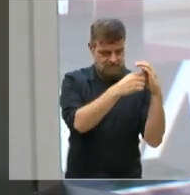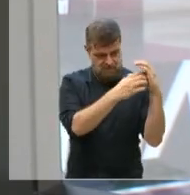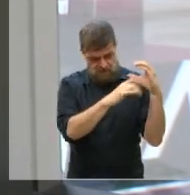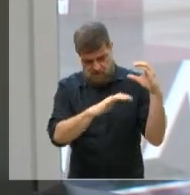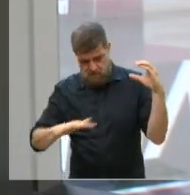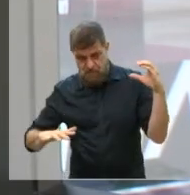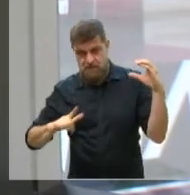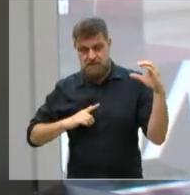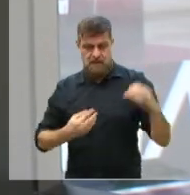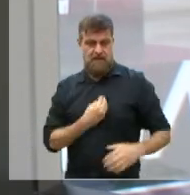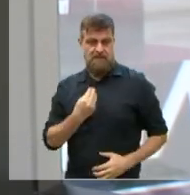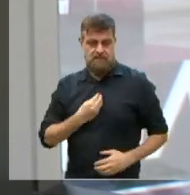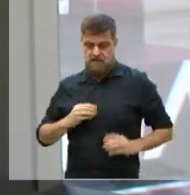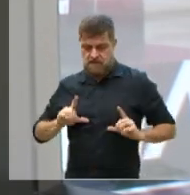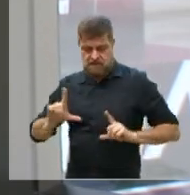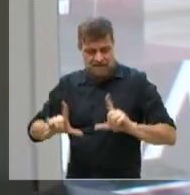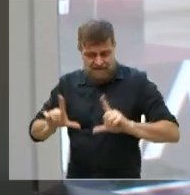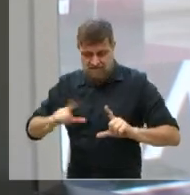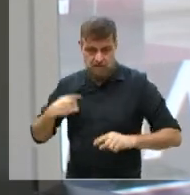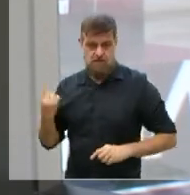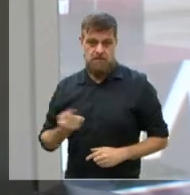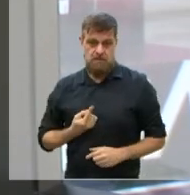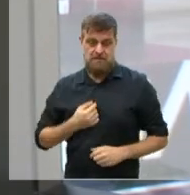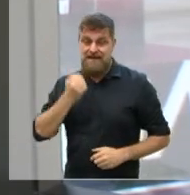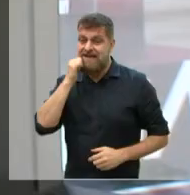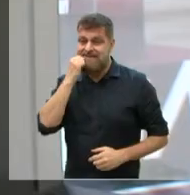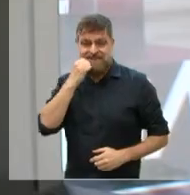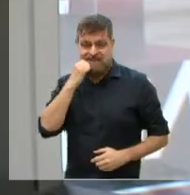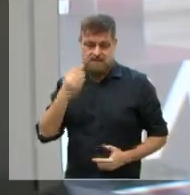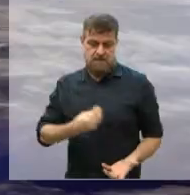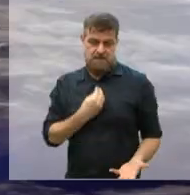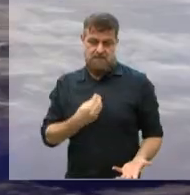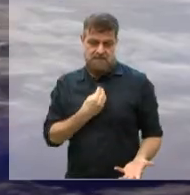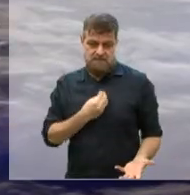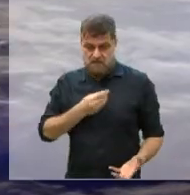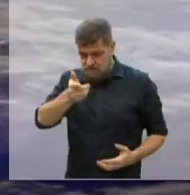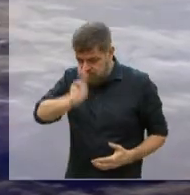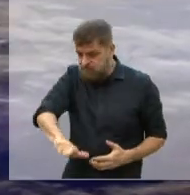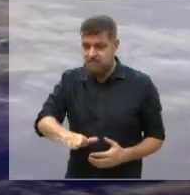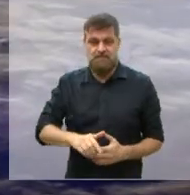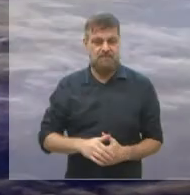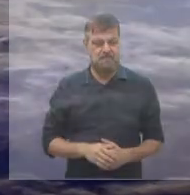está presente na sua vida a todo momento. Então isso é importante demais, a ciência está presente aí de novo.